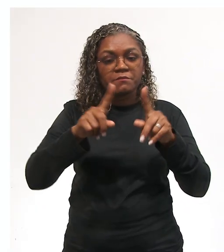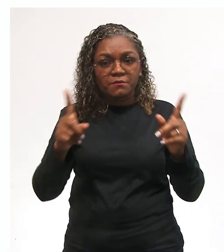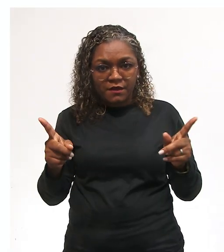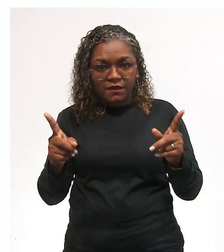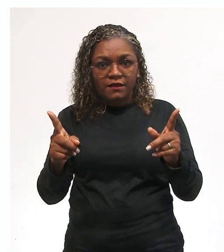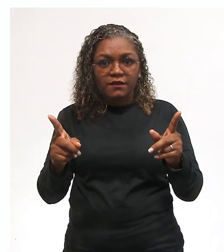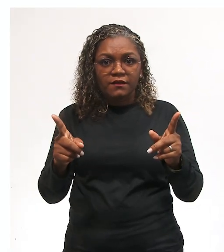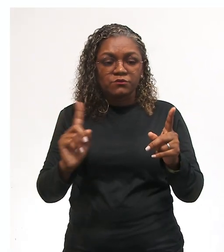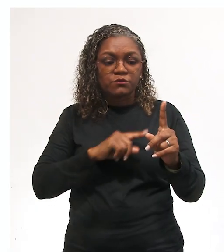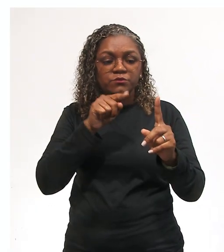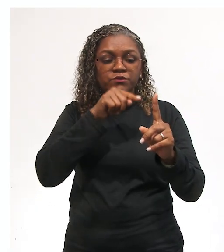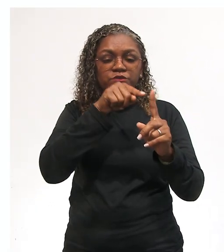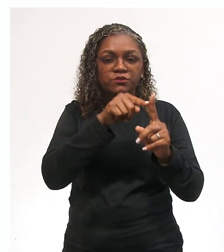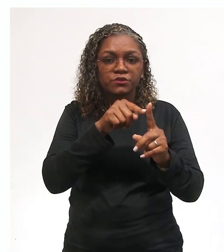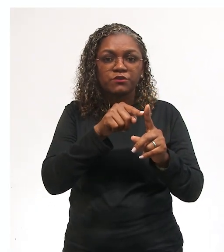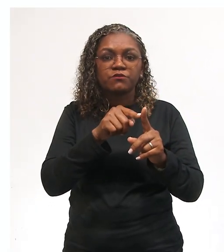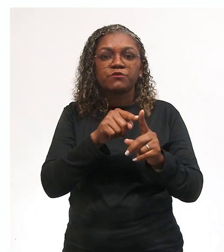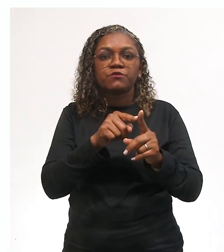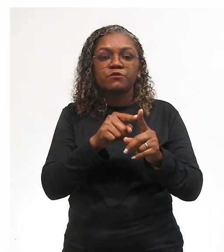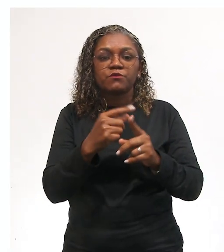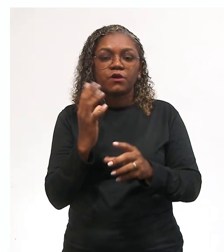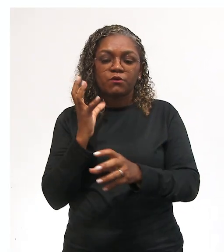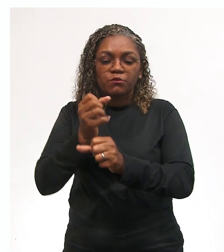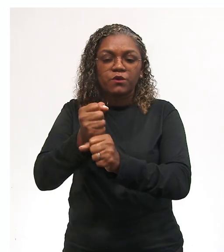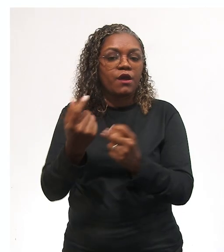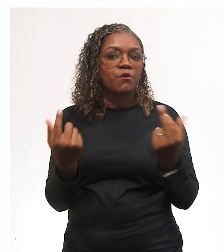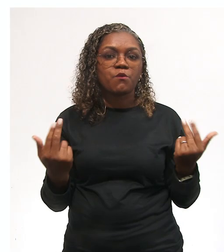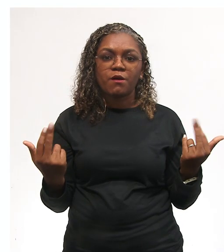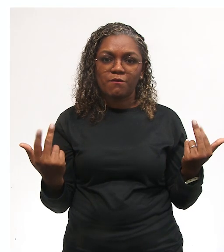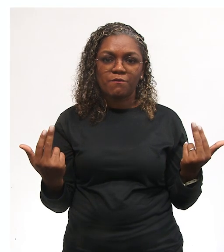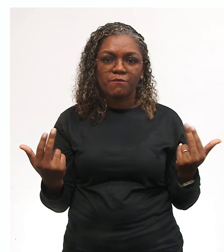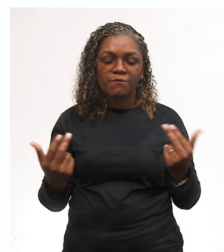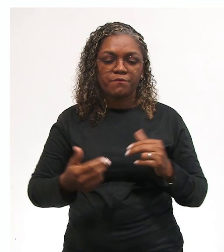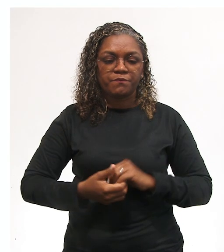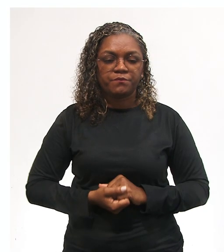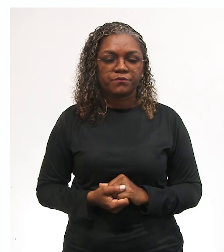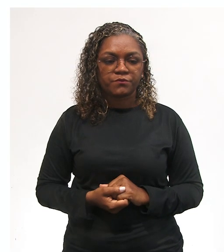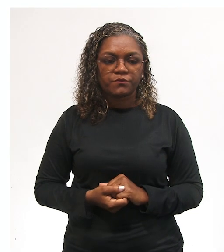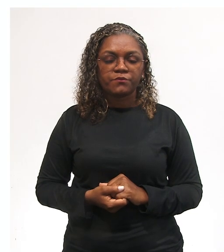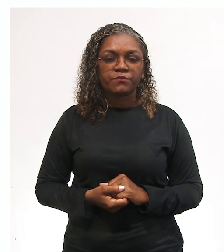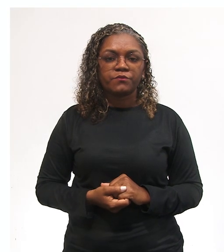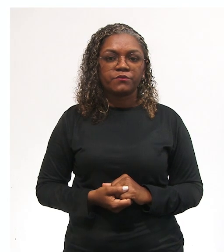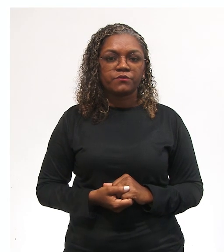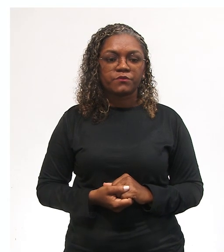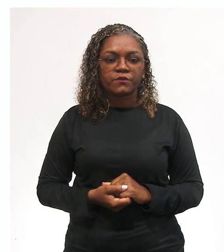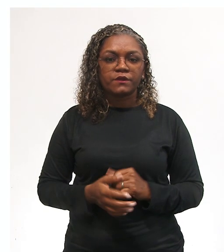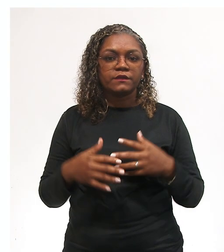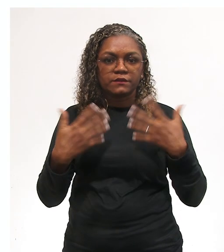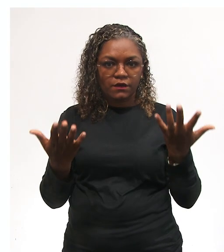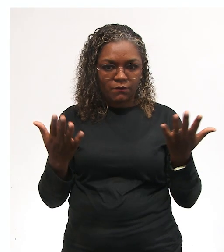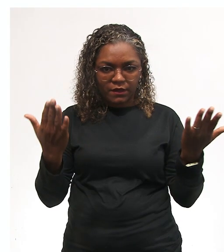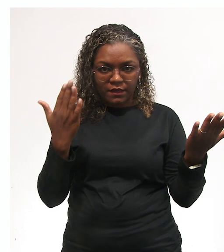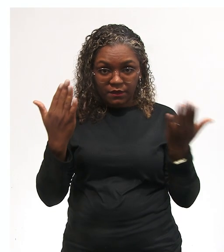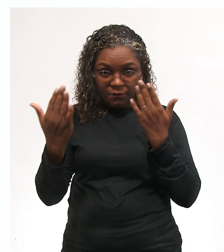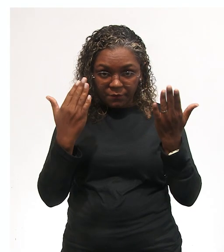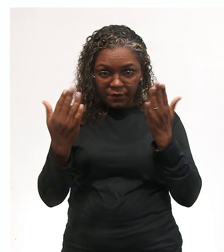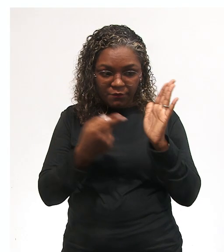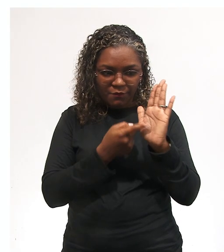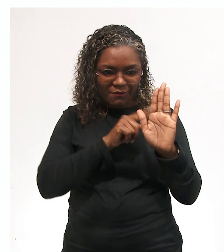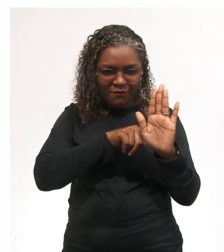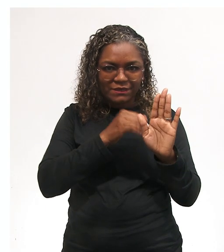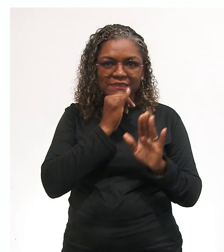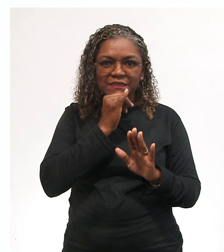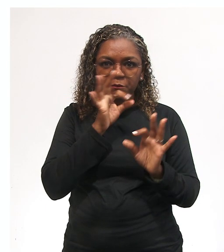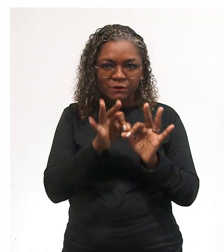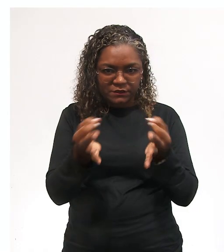no fim, tendo a mesma quantidade para cada pessoa. Então, voltando para o slide, dentro de proporção também,